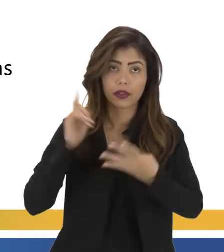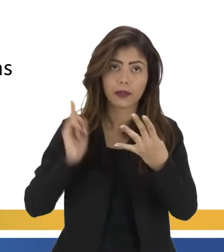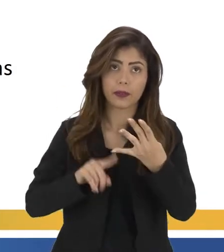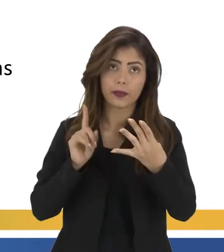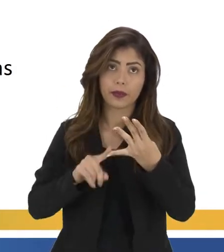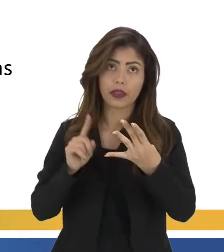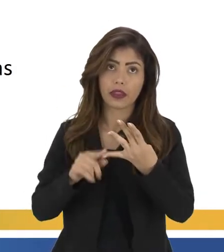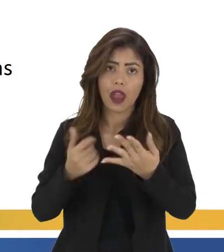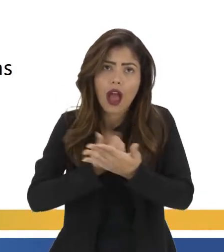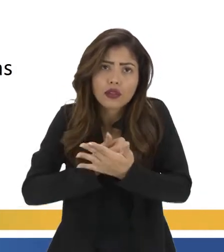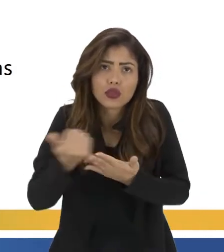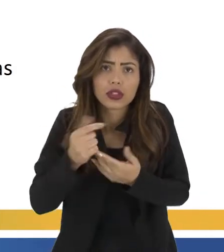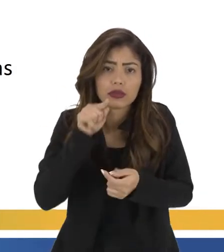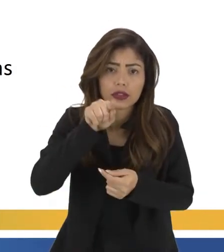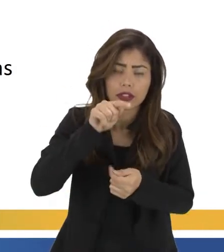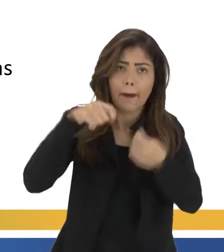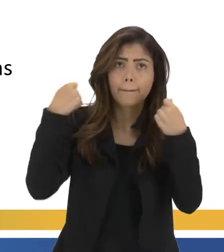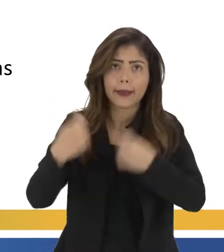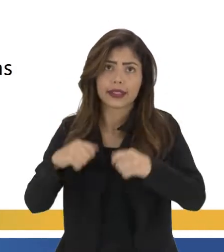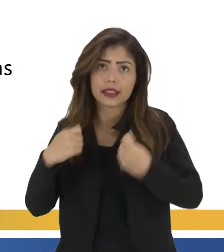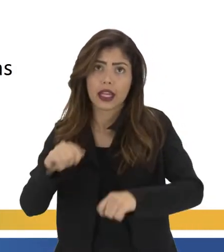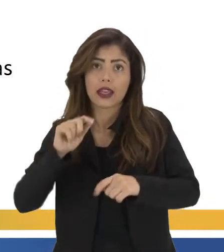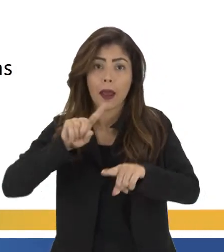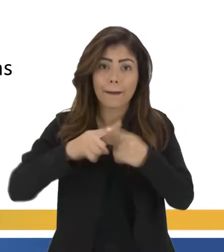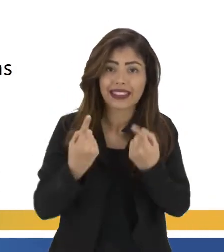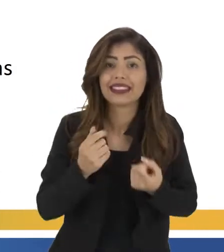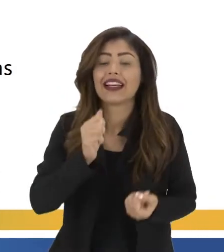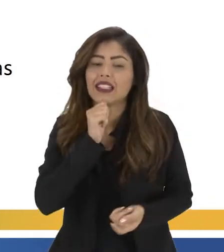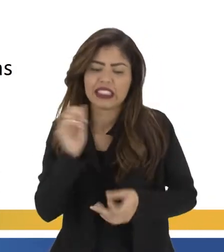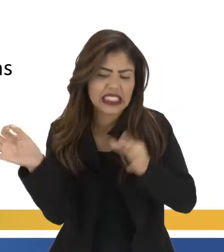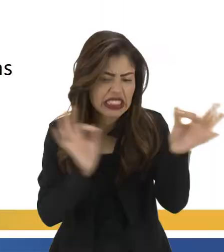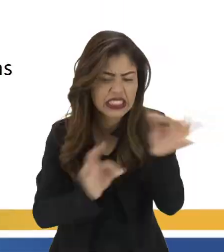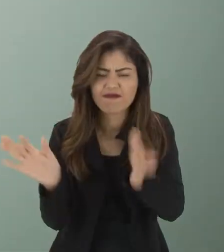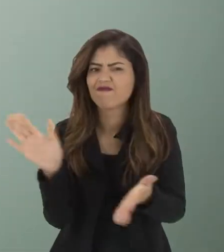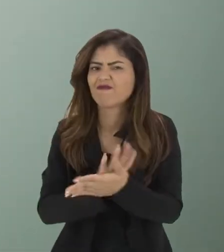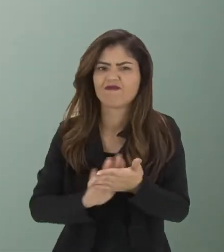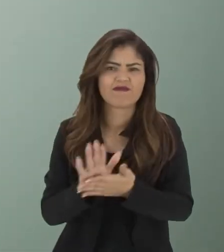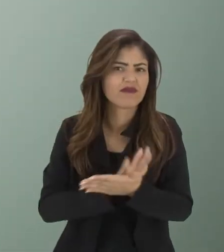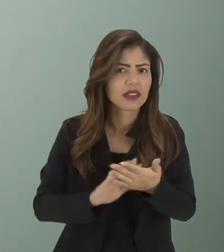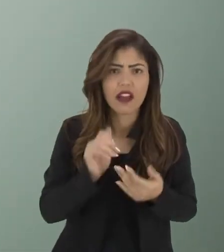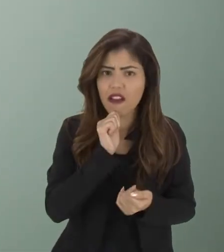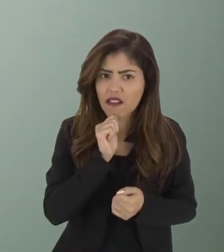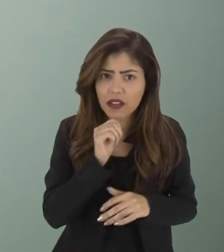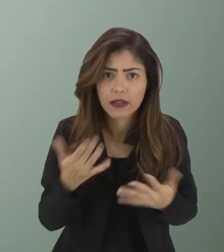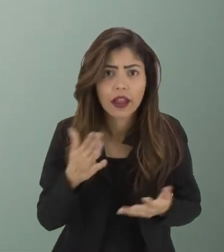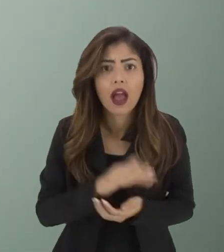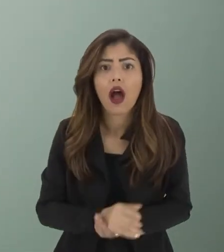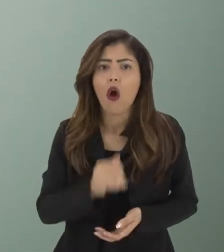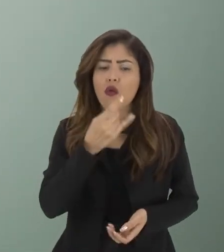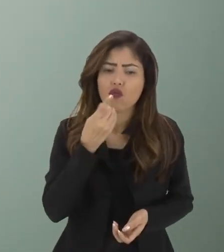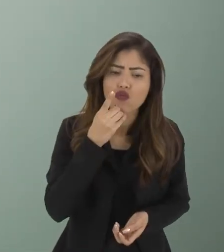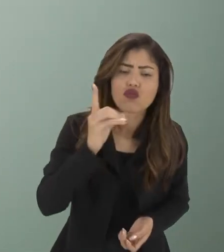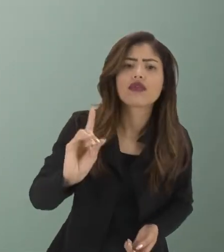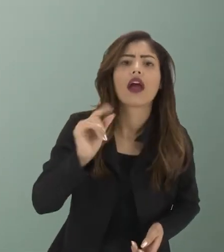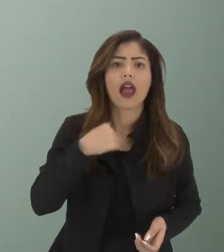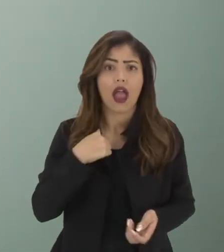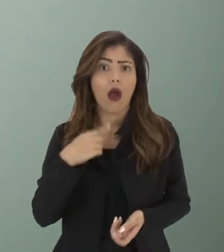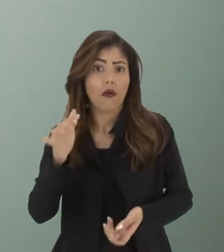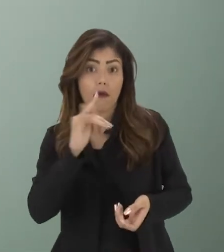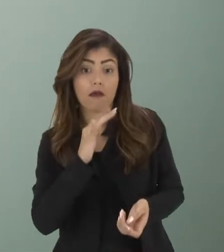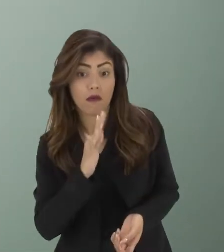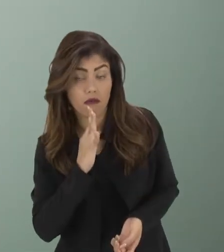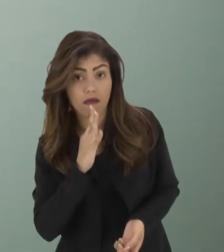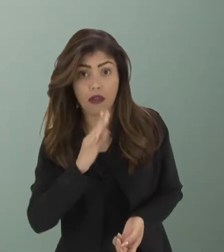ações que você pretende realizar, mas ainda não estão planejadas. Por exemplo, um dia eu quero conhecer a